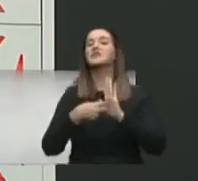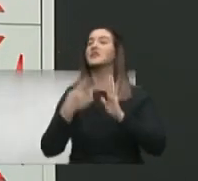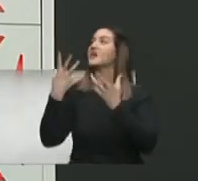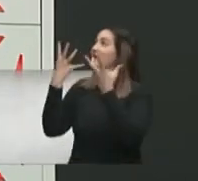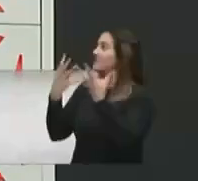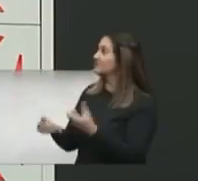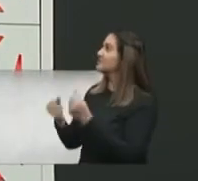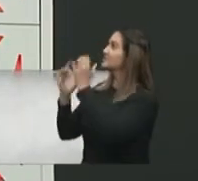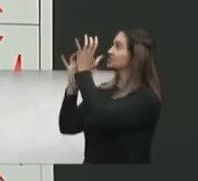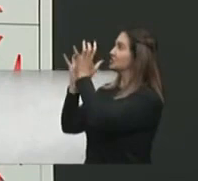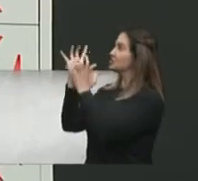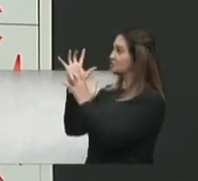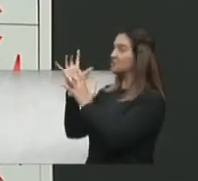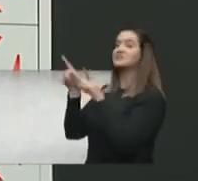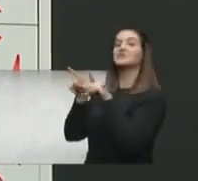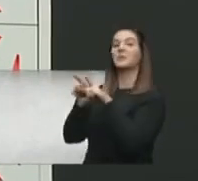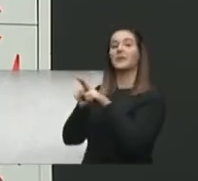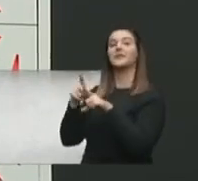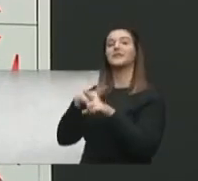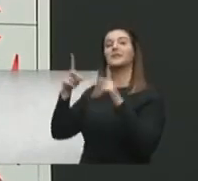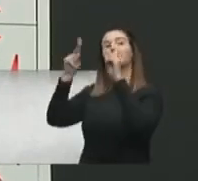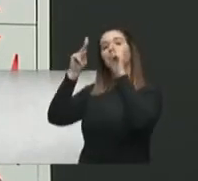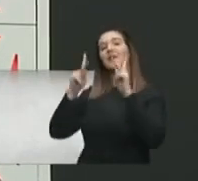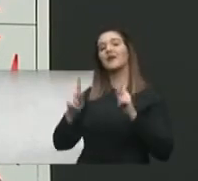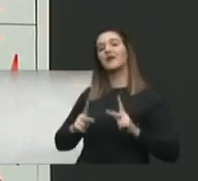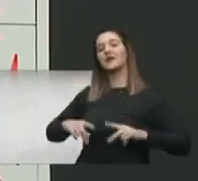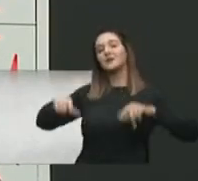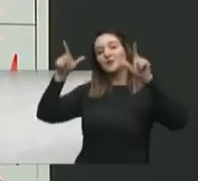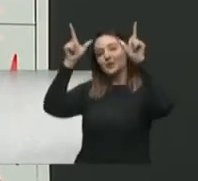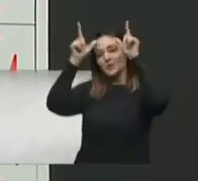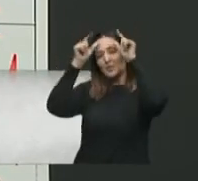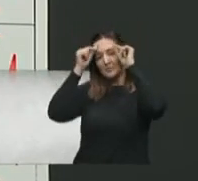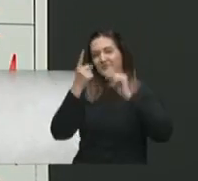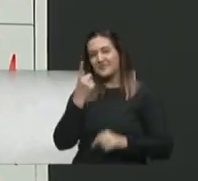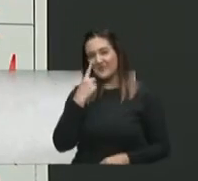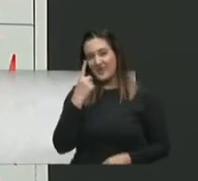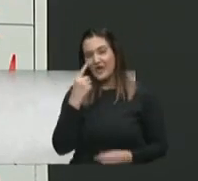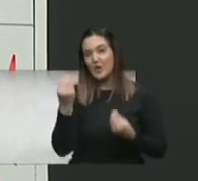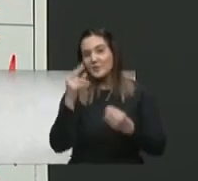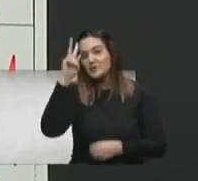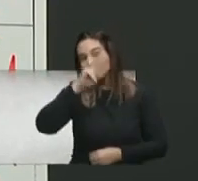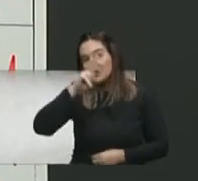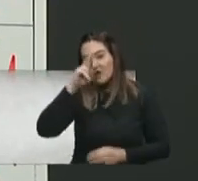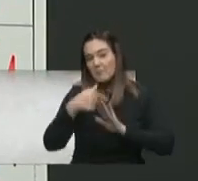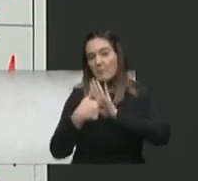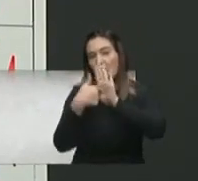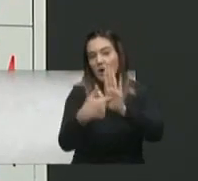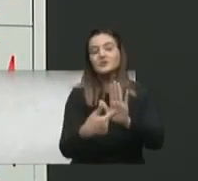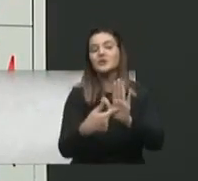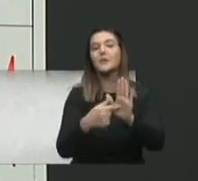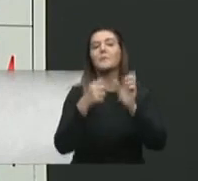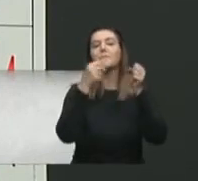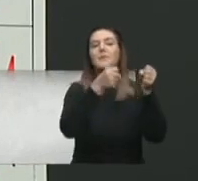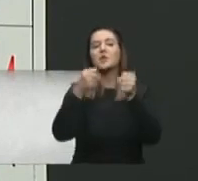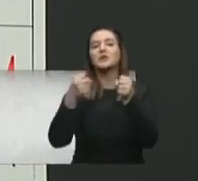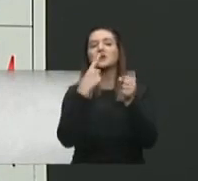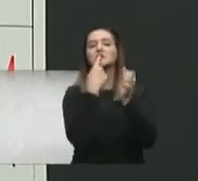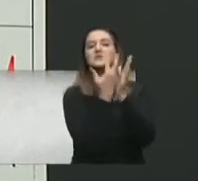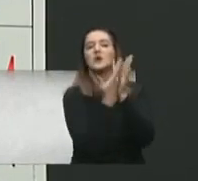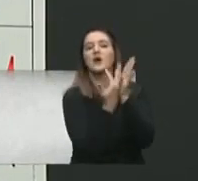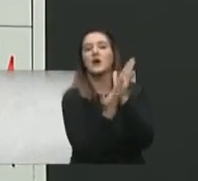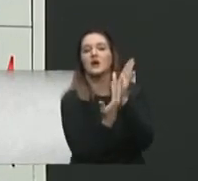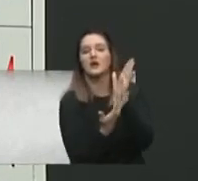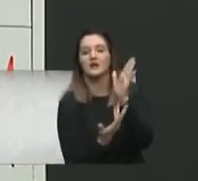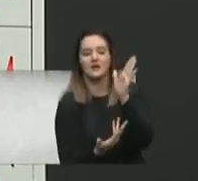aceitar Jesus e ter paz no meio da tempestade. Você vai ver o poder do sangue. Esse sangue que